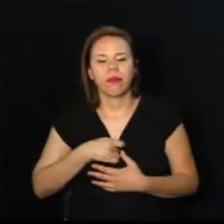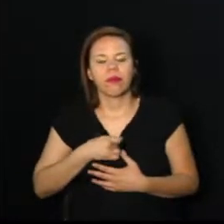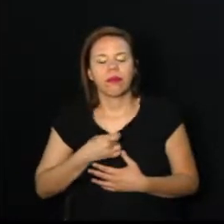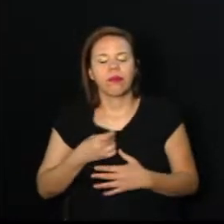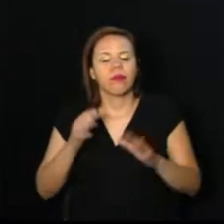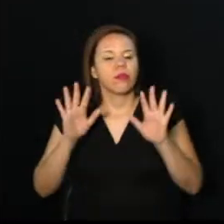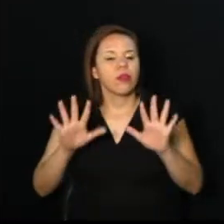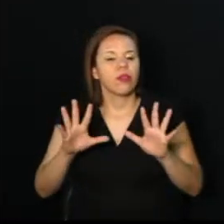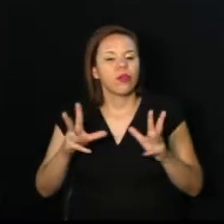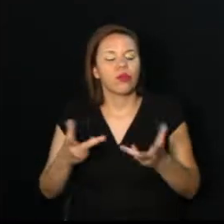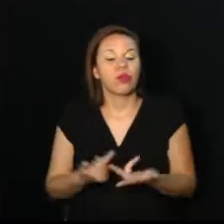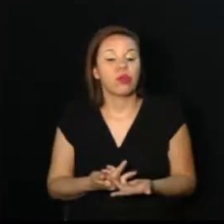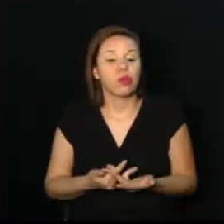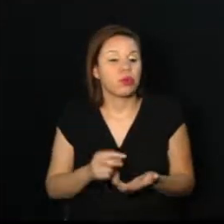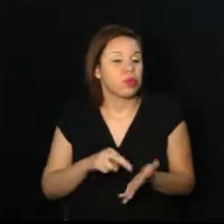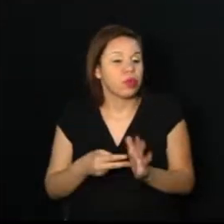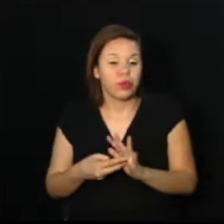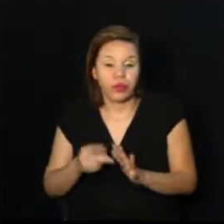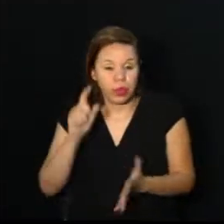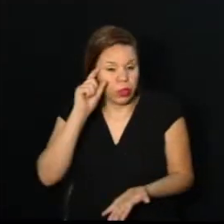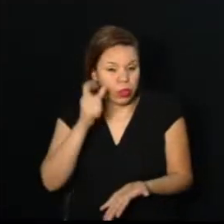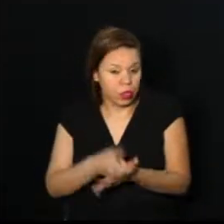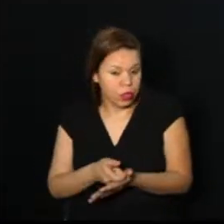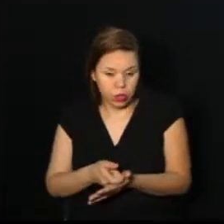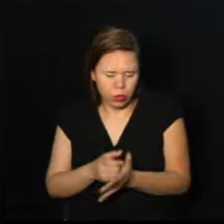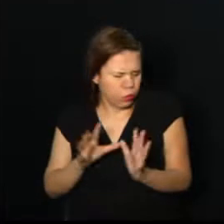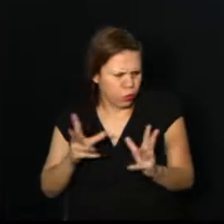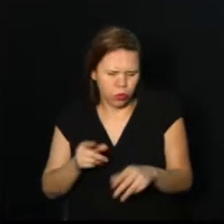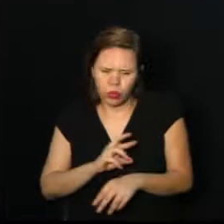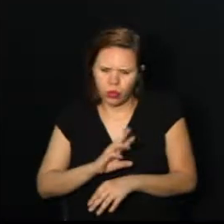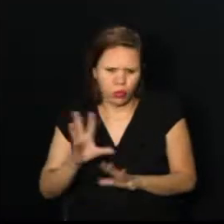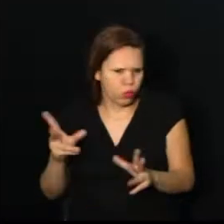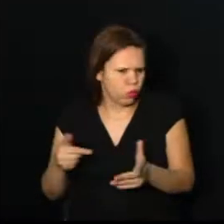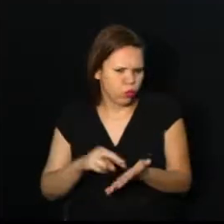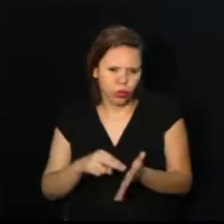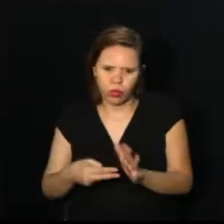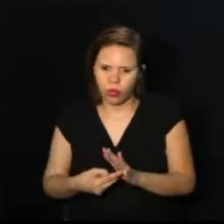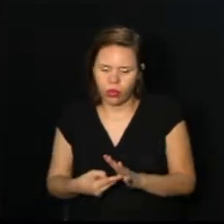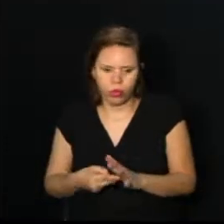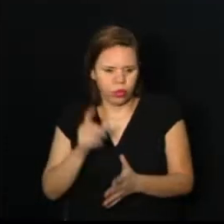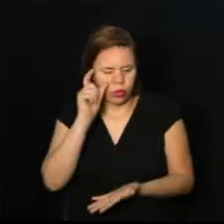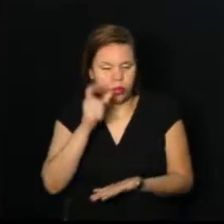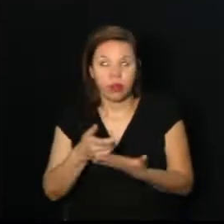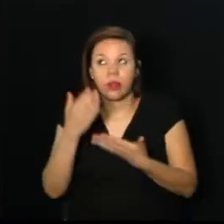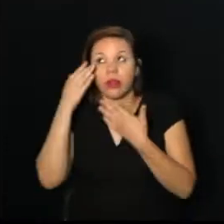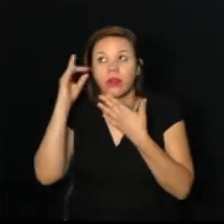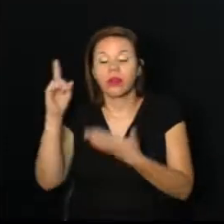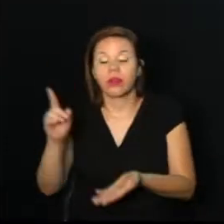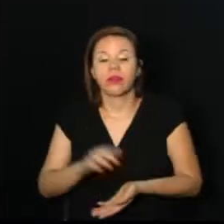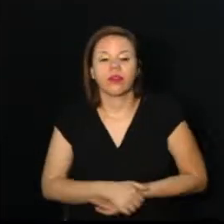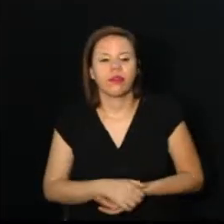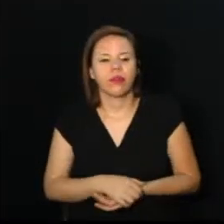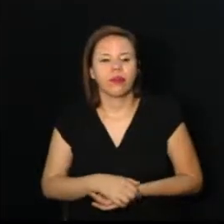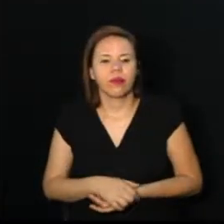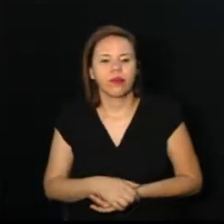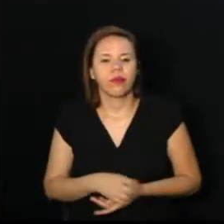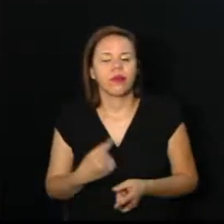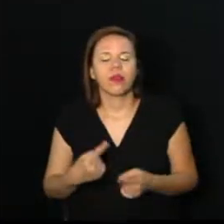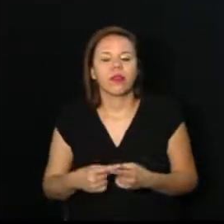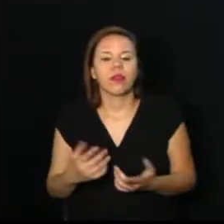Mas tudo é dislexia? Não. Graças a Deus. Porque